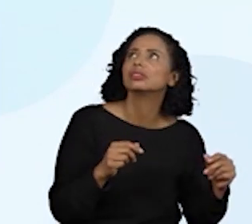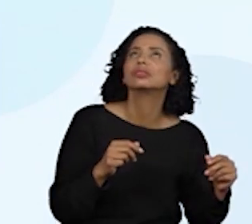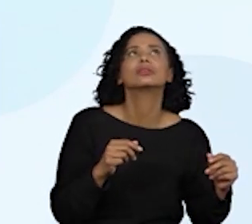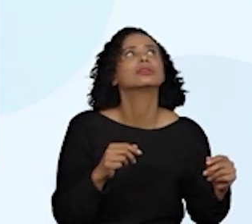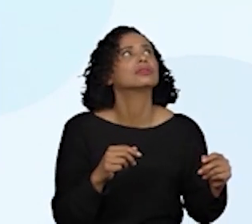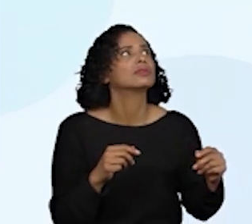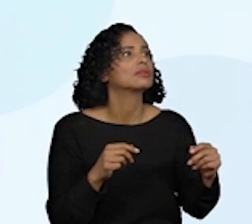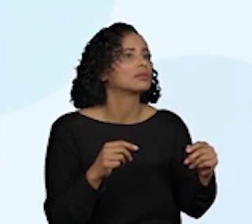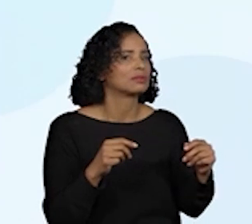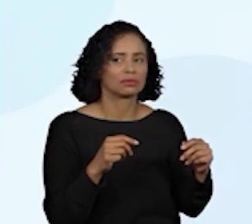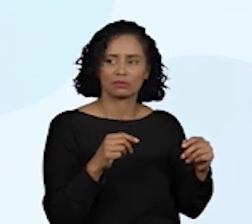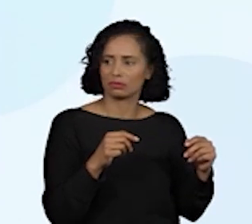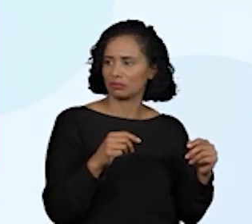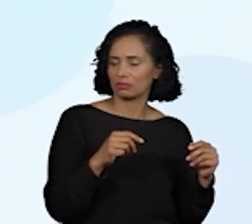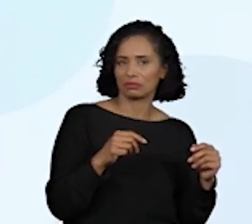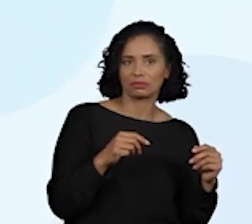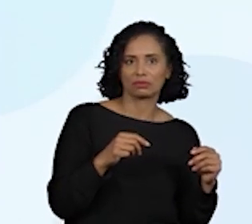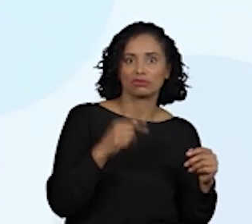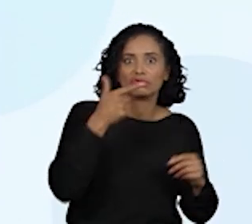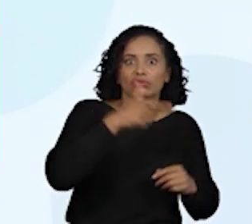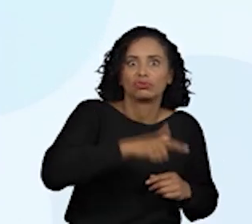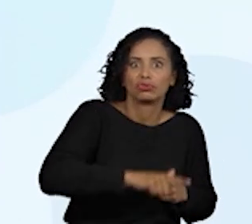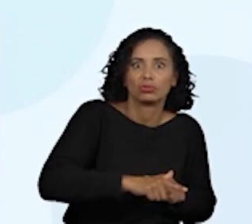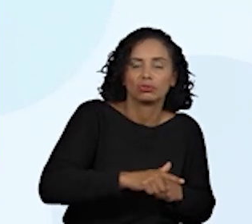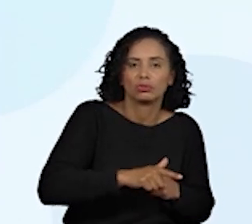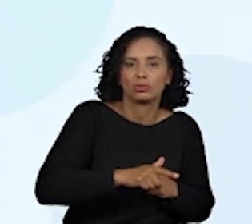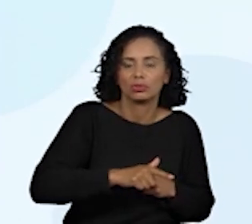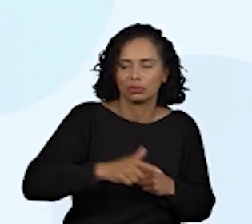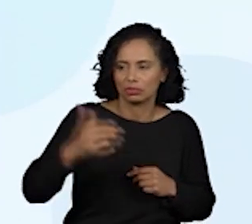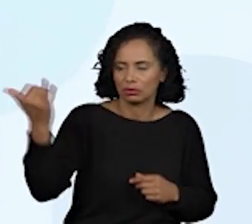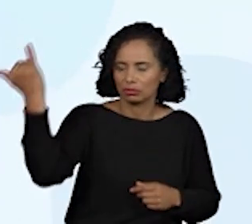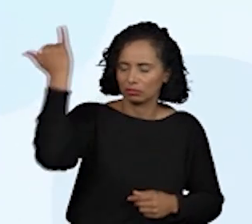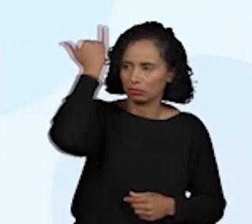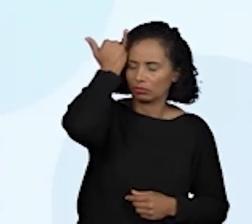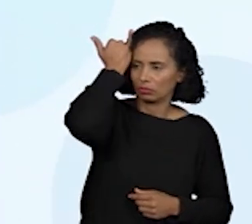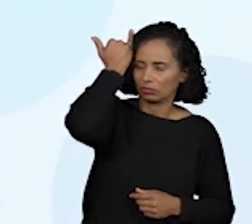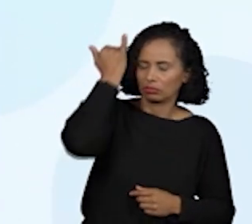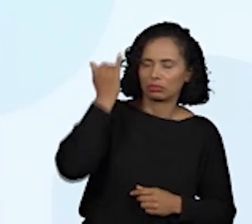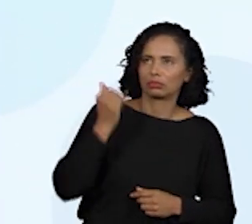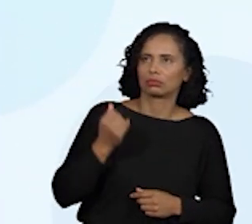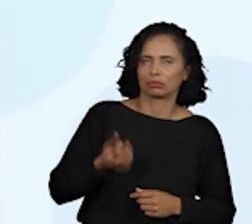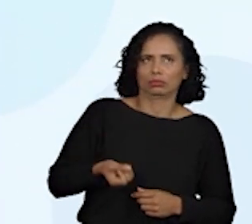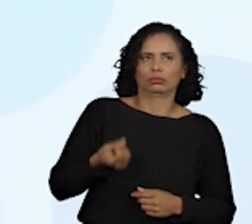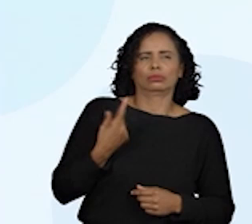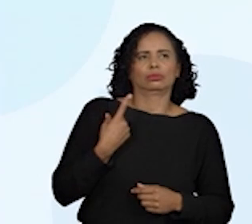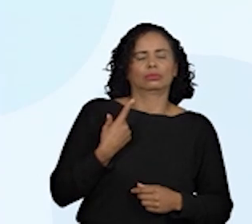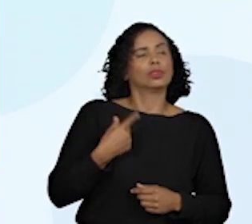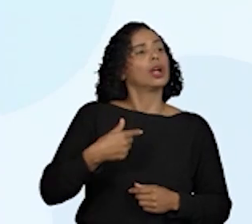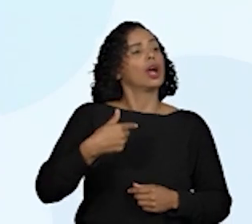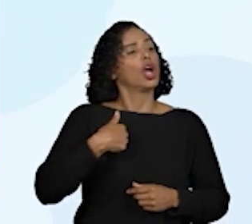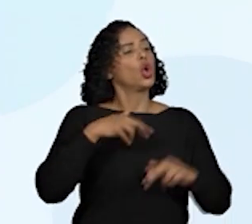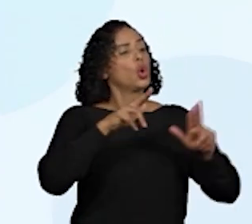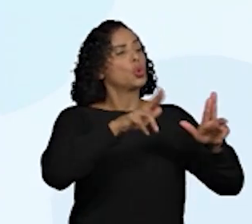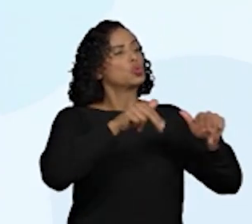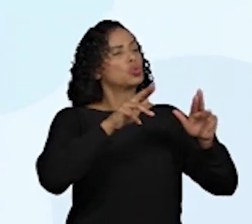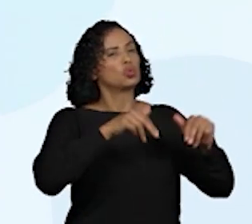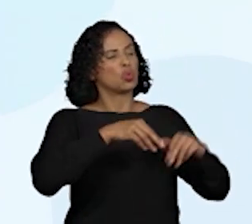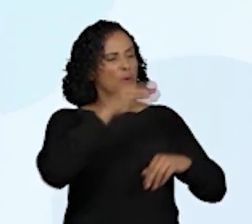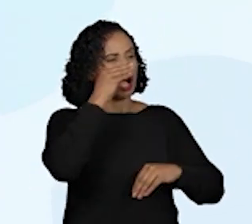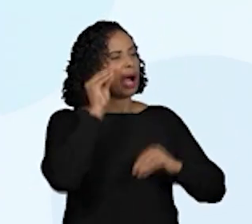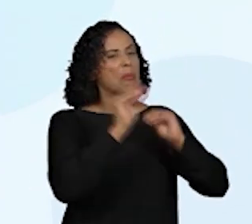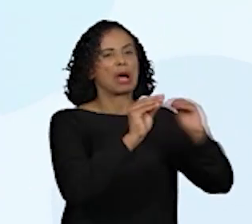uma vez, a voz do além respondeu: eu jamais deixaria os animais